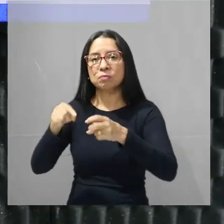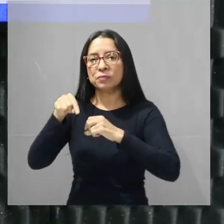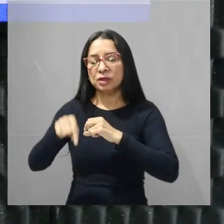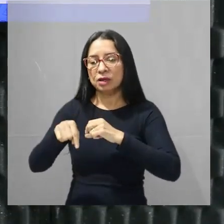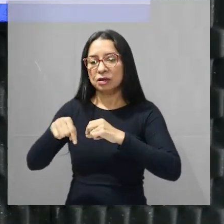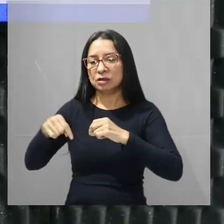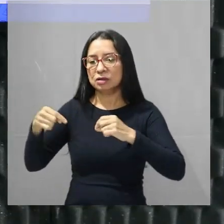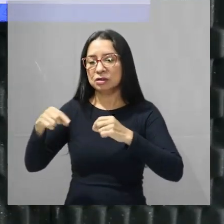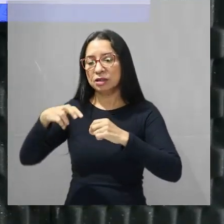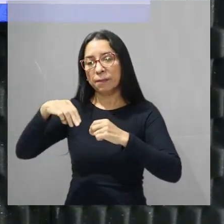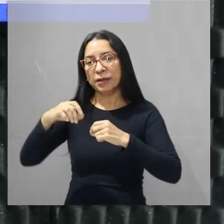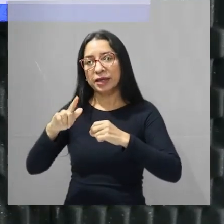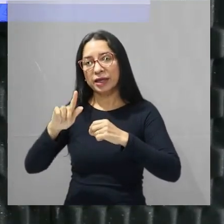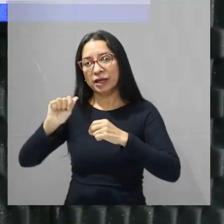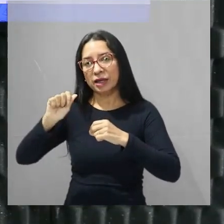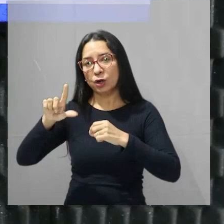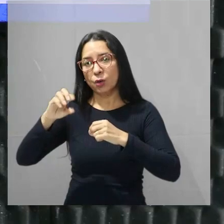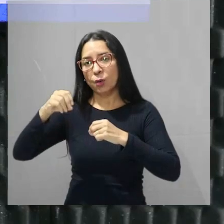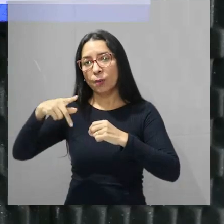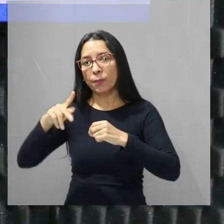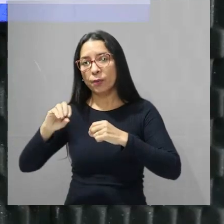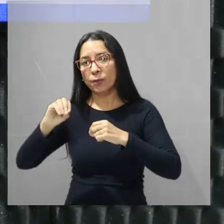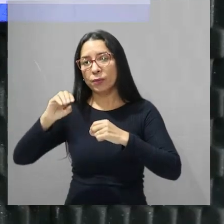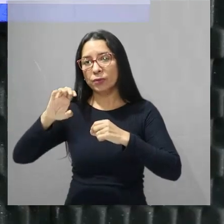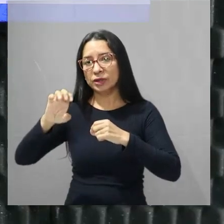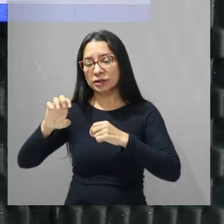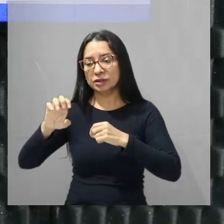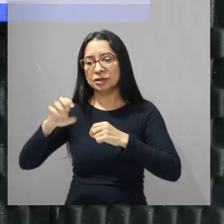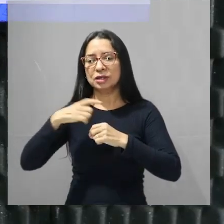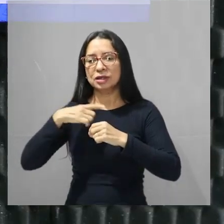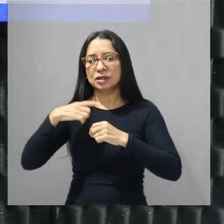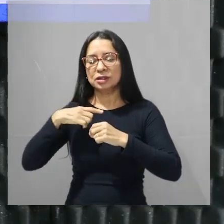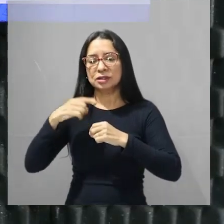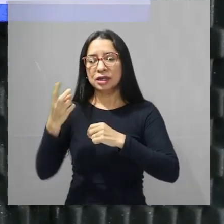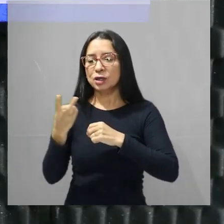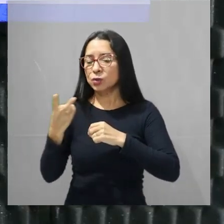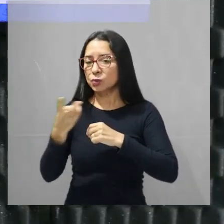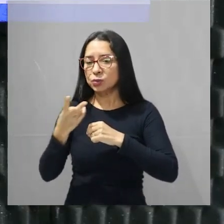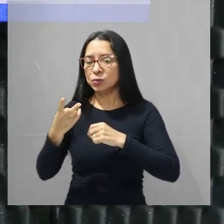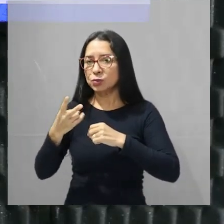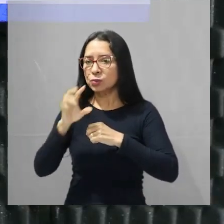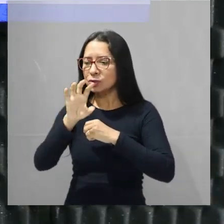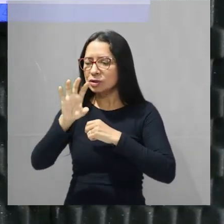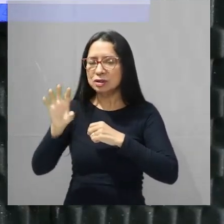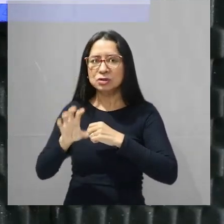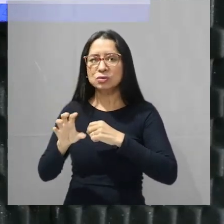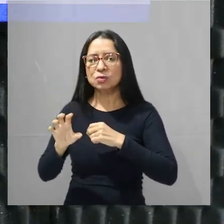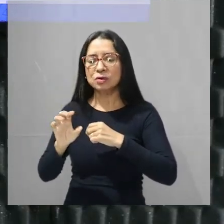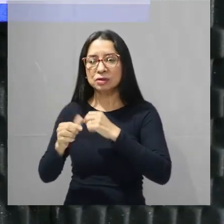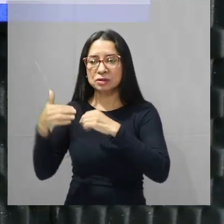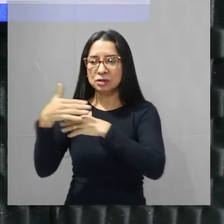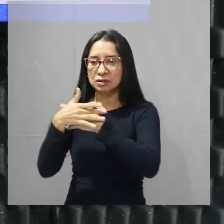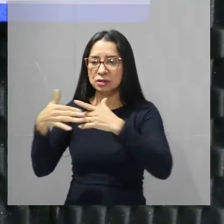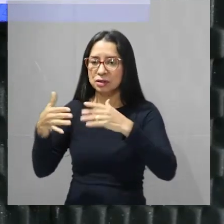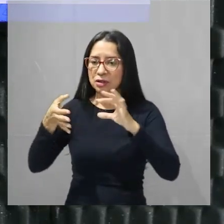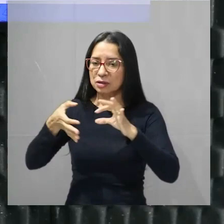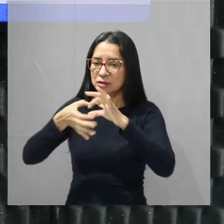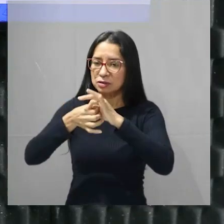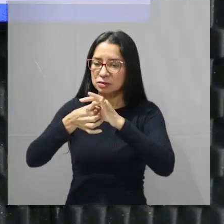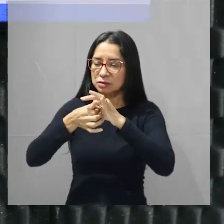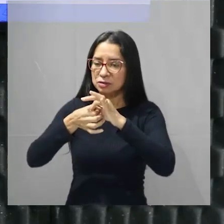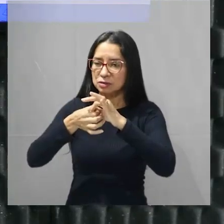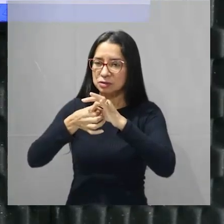da megalópole, nós vamos ter aqui duas grandes regiões metropolitanas e entre elas nós vamos ter uma grande interligação urbana de